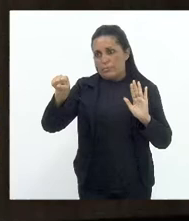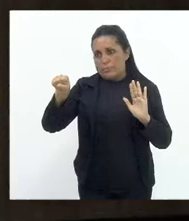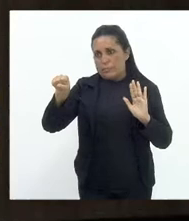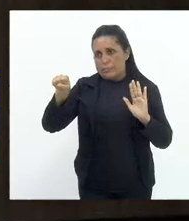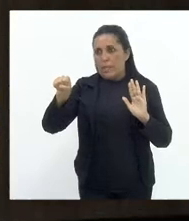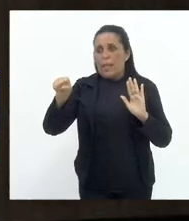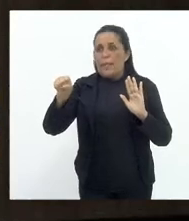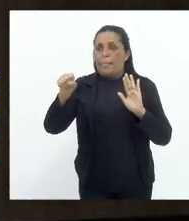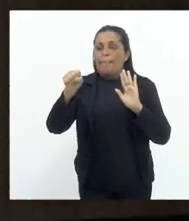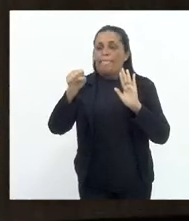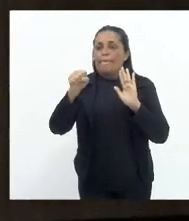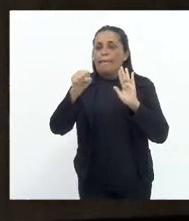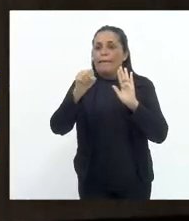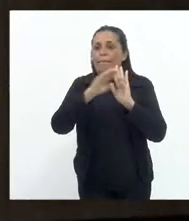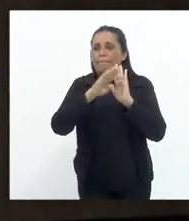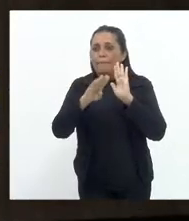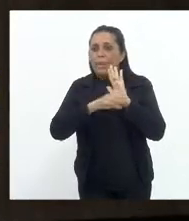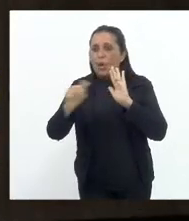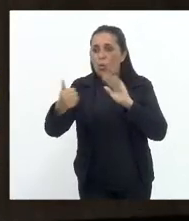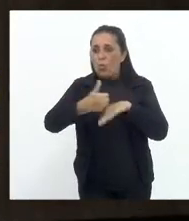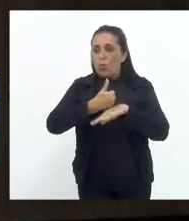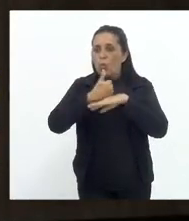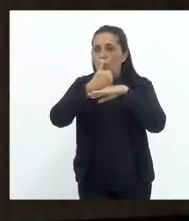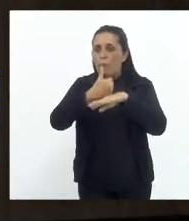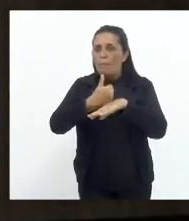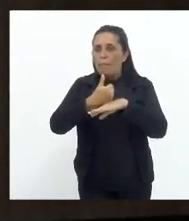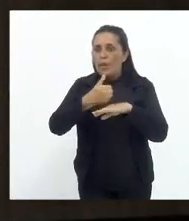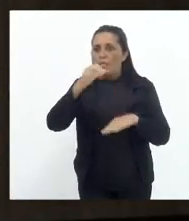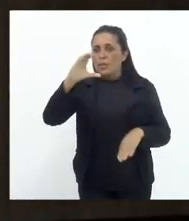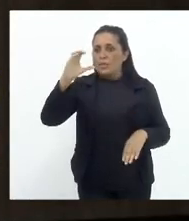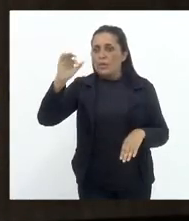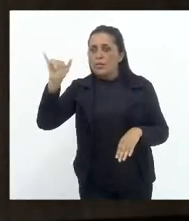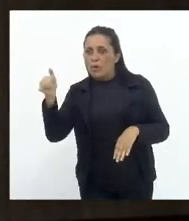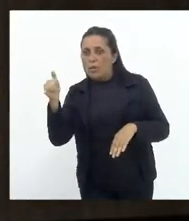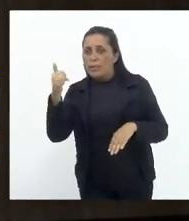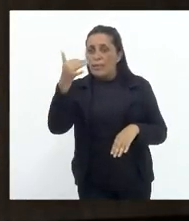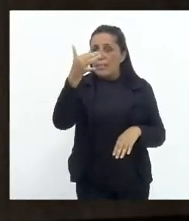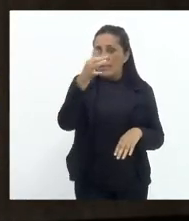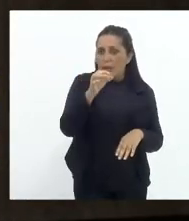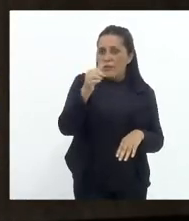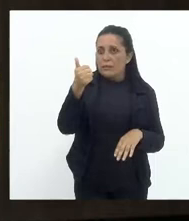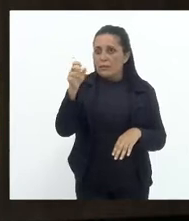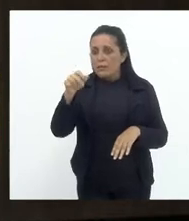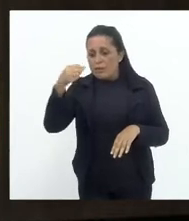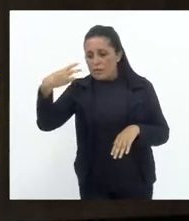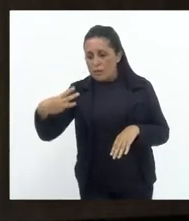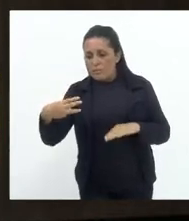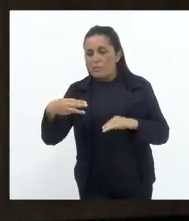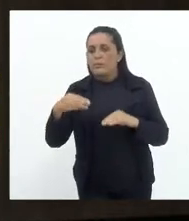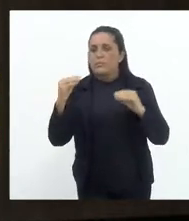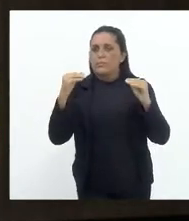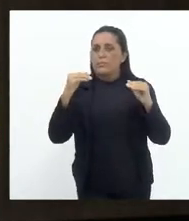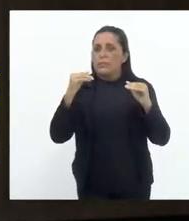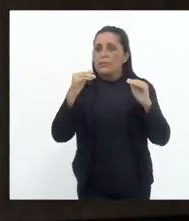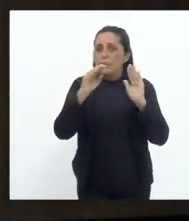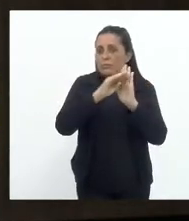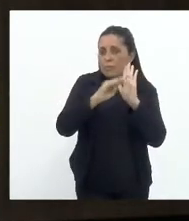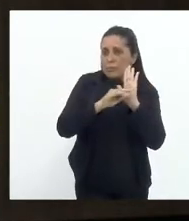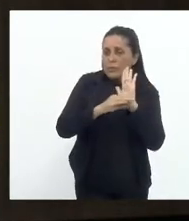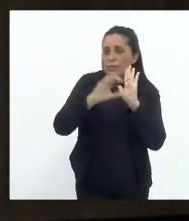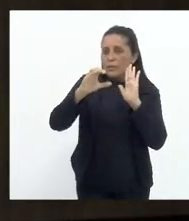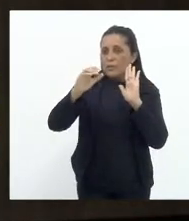problema é um da ccj pela prejudicar habilidade as emendas 10:15 pela Emenda três da ccj